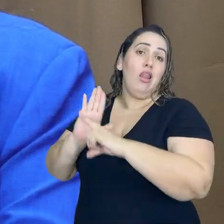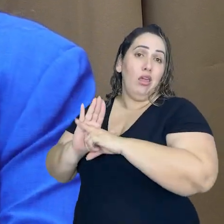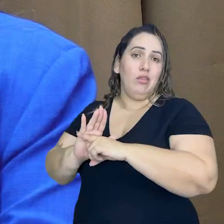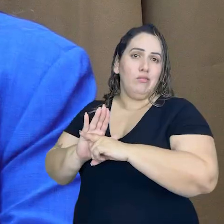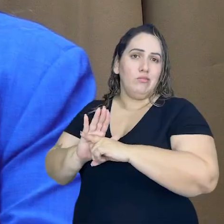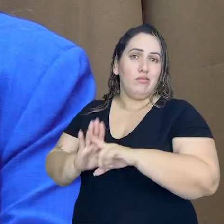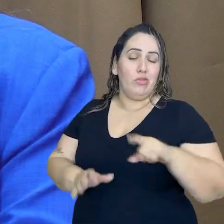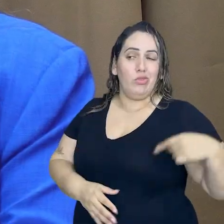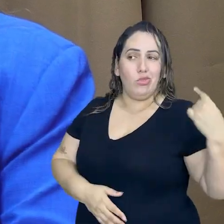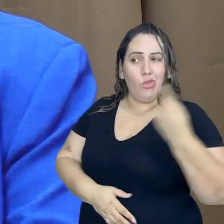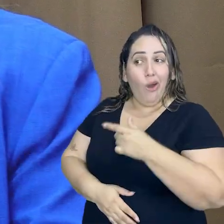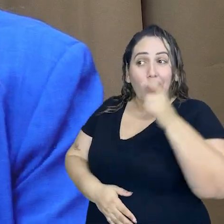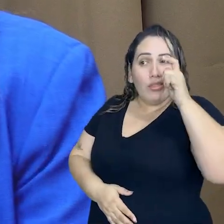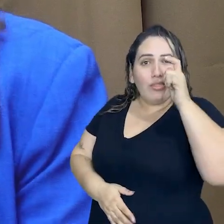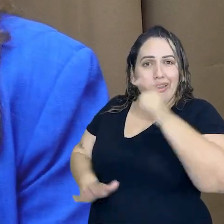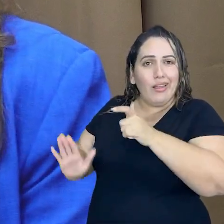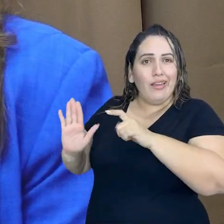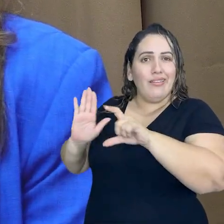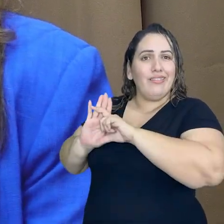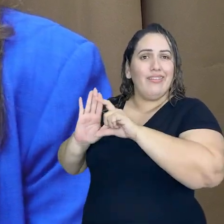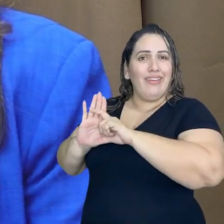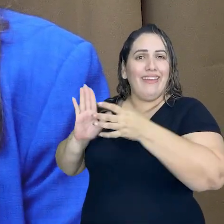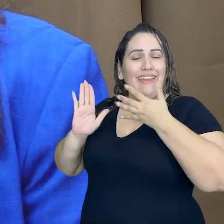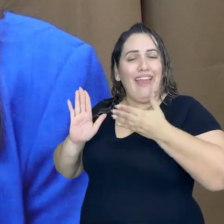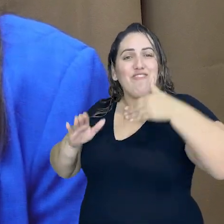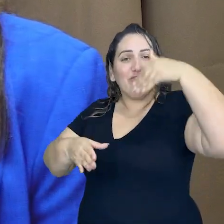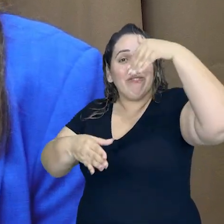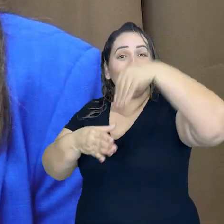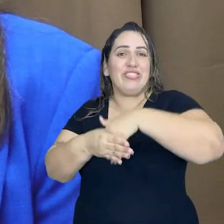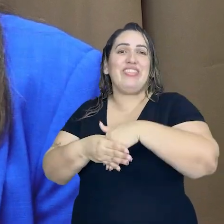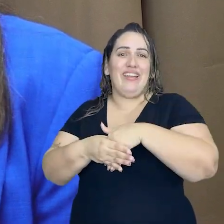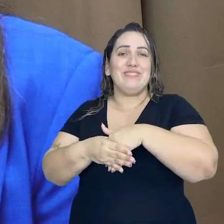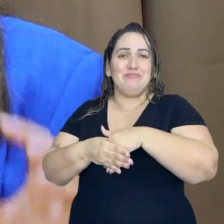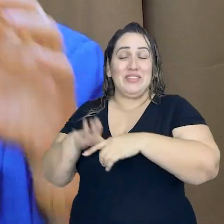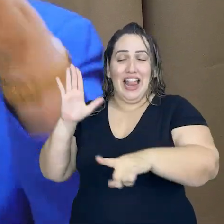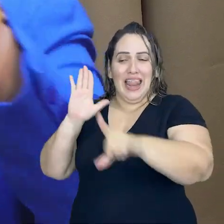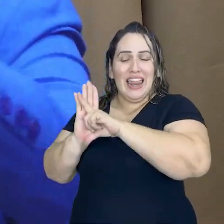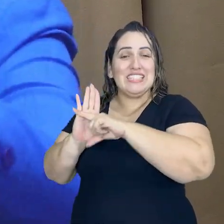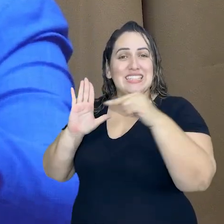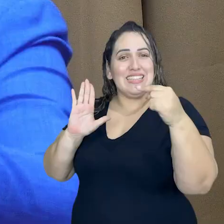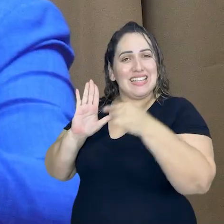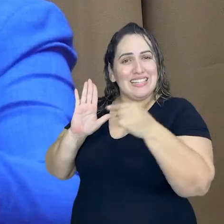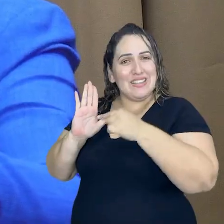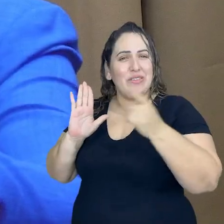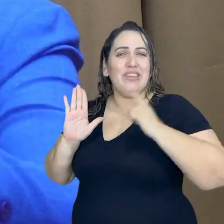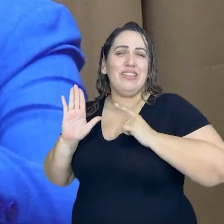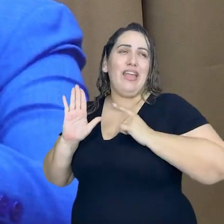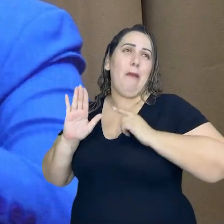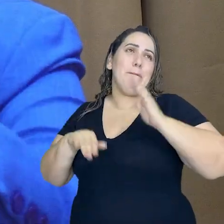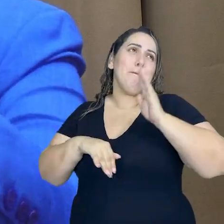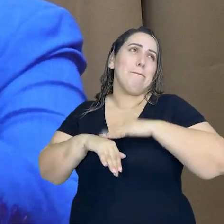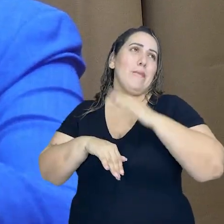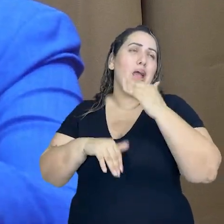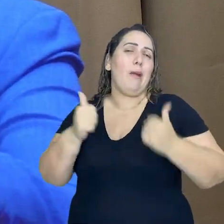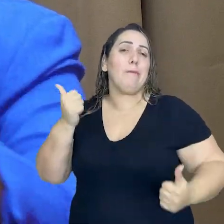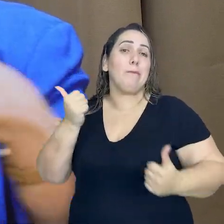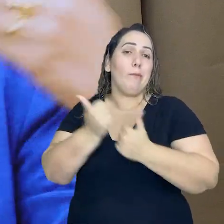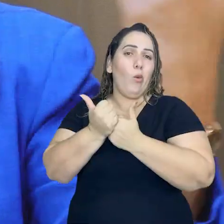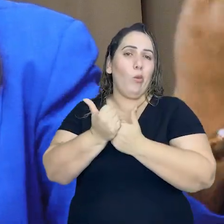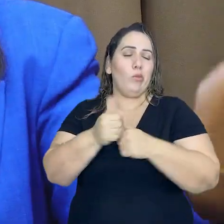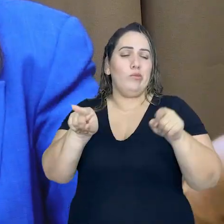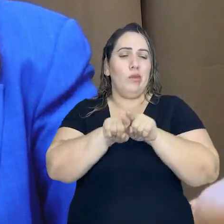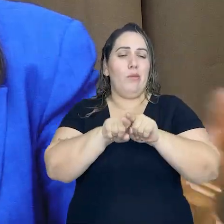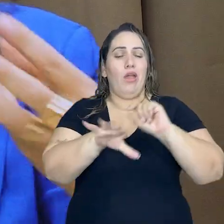votar uma legislação que, com certeza, tem muito mais chance de apoiá-los, né? E de beneficiá-los